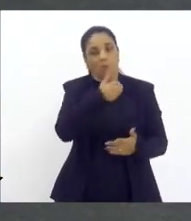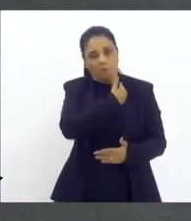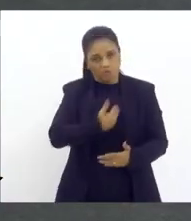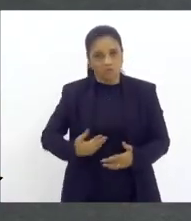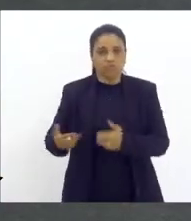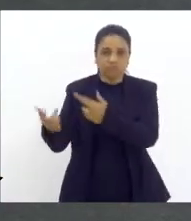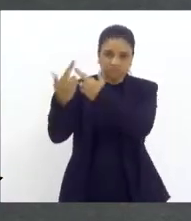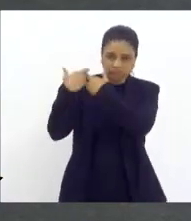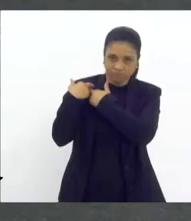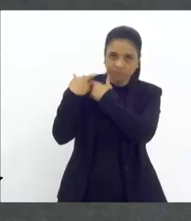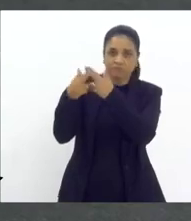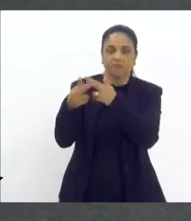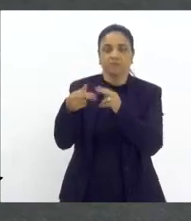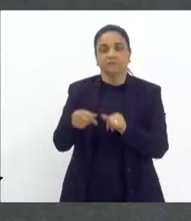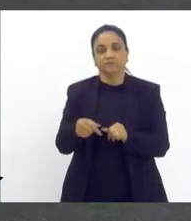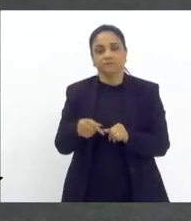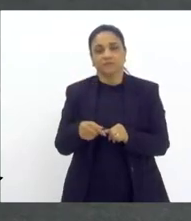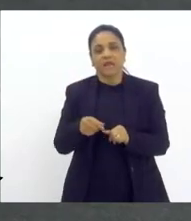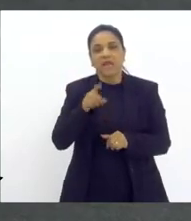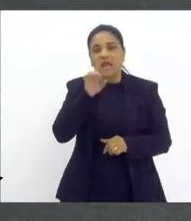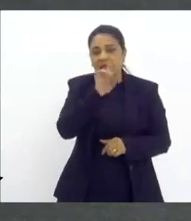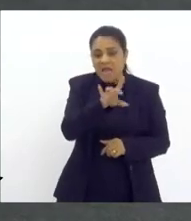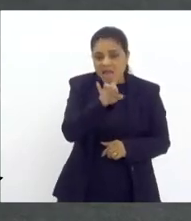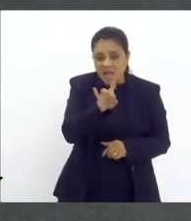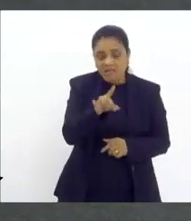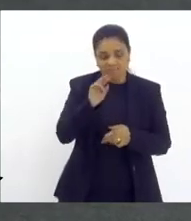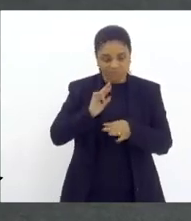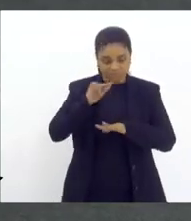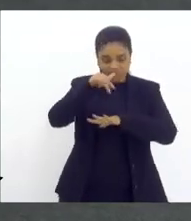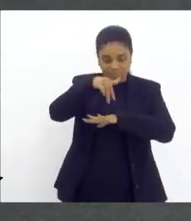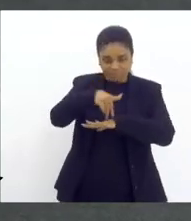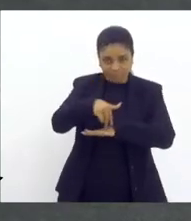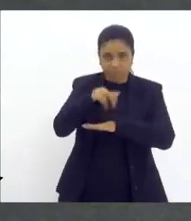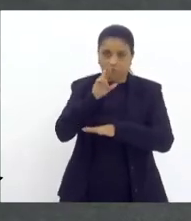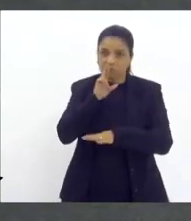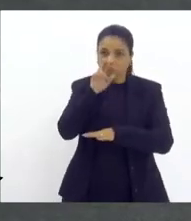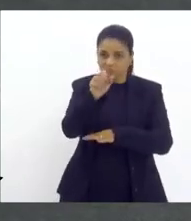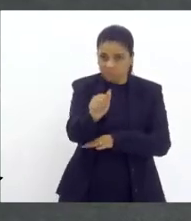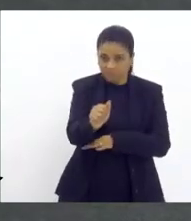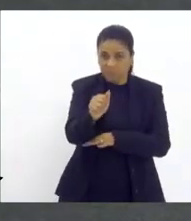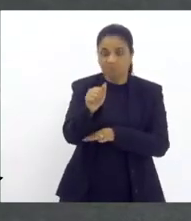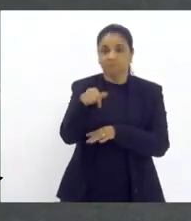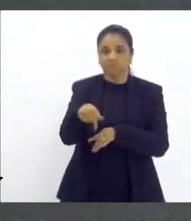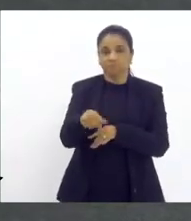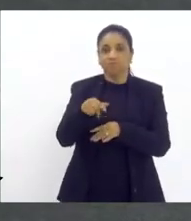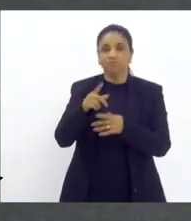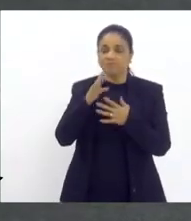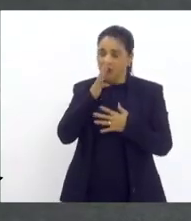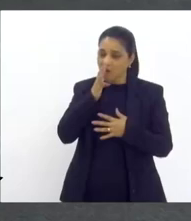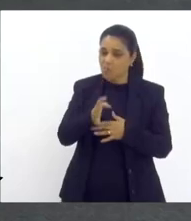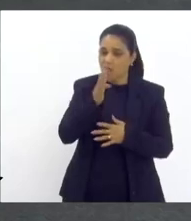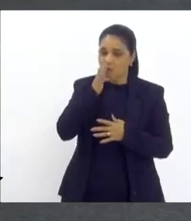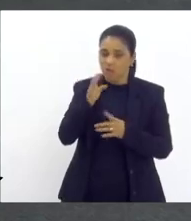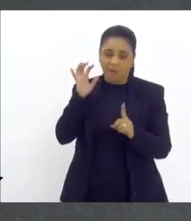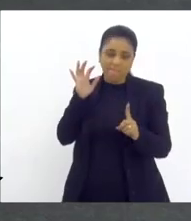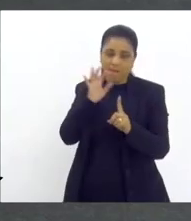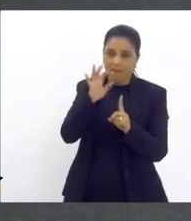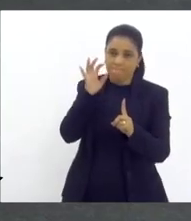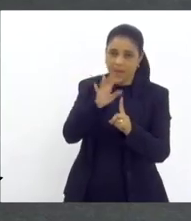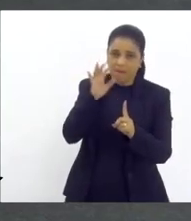que ser responsabilizado cada vez que esse deputado subir na Tribuna para me atacar para atacar o pessoal com essas calúnias com essas